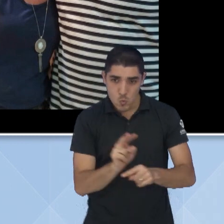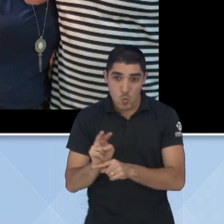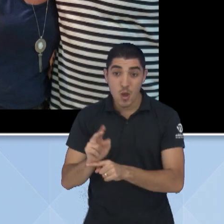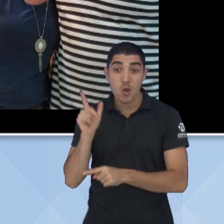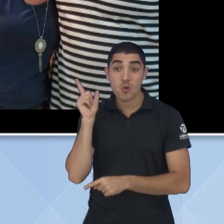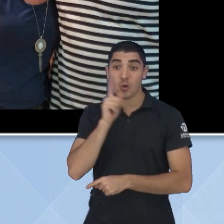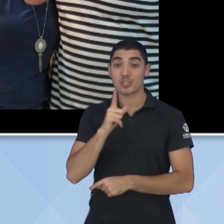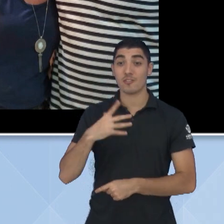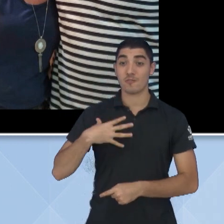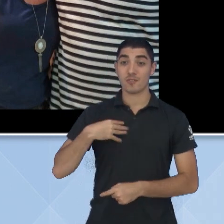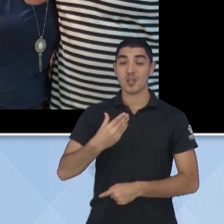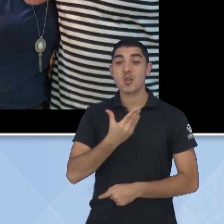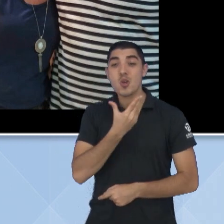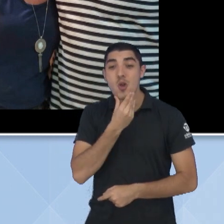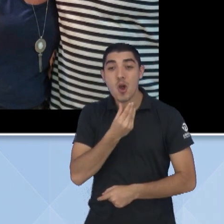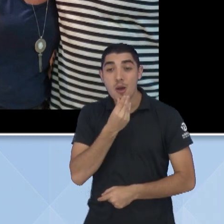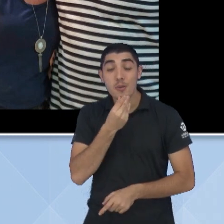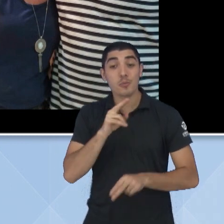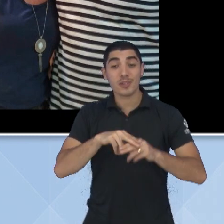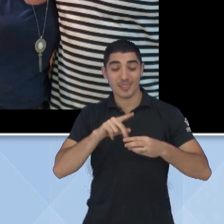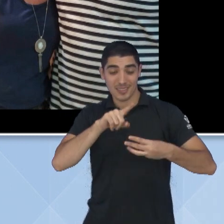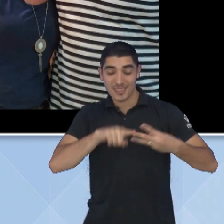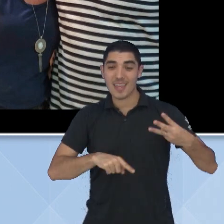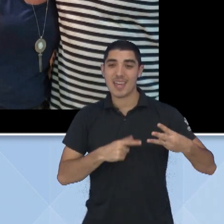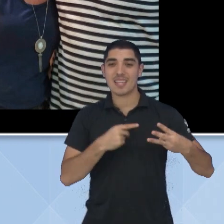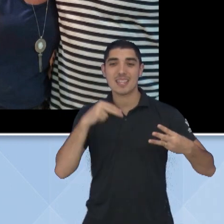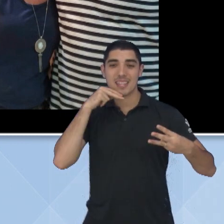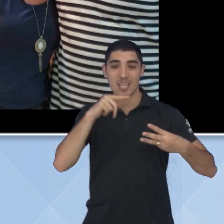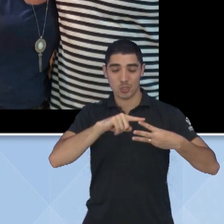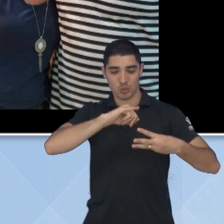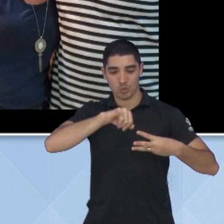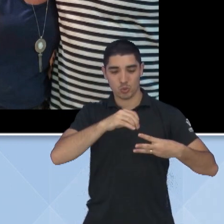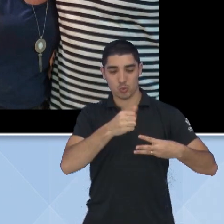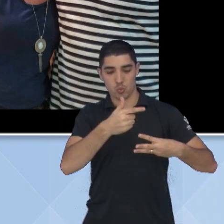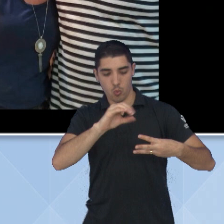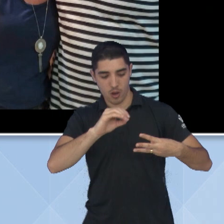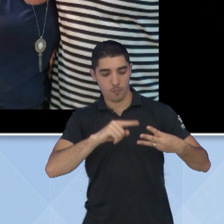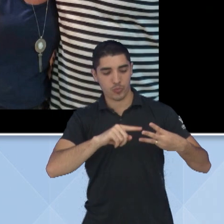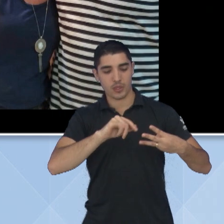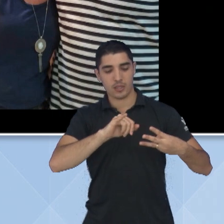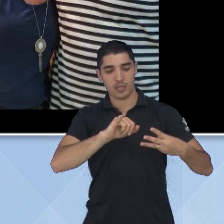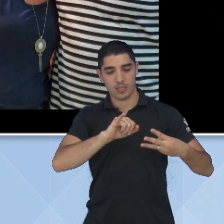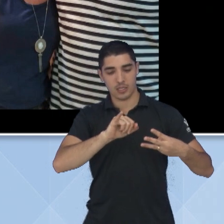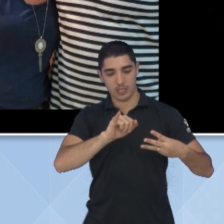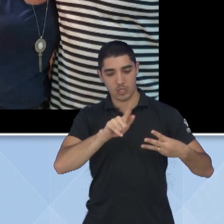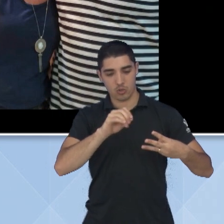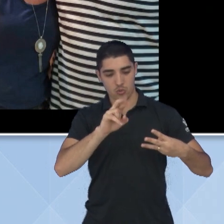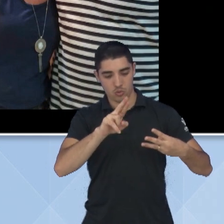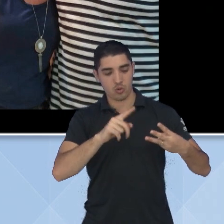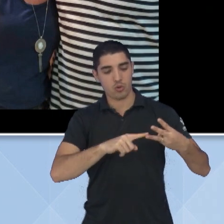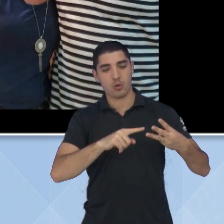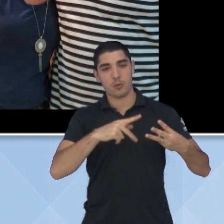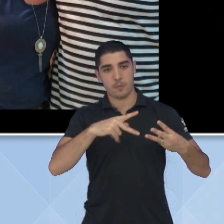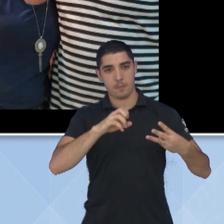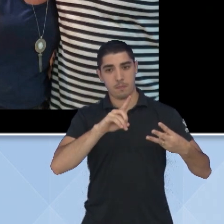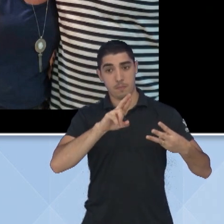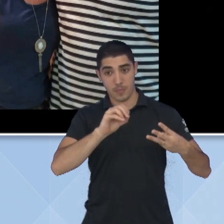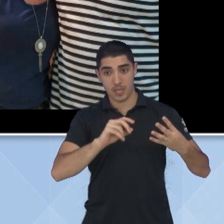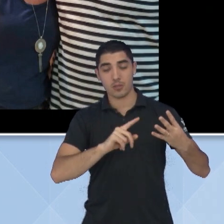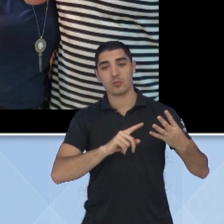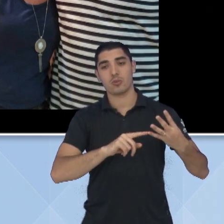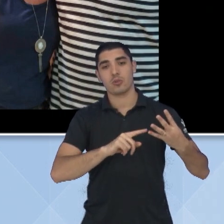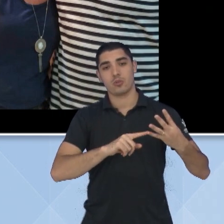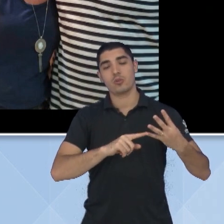filhos homens, através dos seus 3 netos, João Vitor, Igor Alexandre e Pedro Augusto, os quais